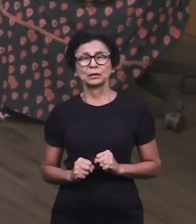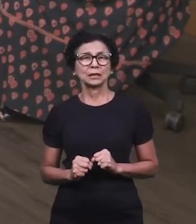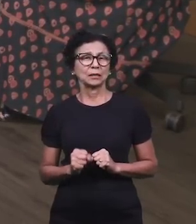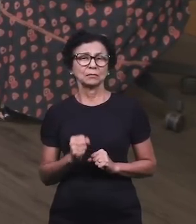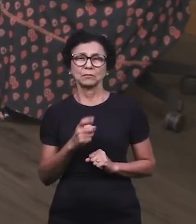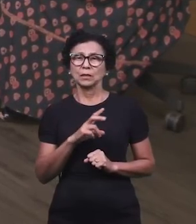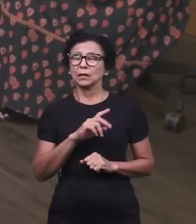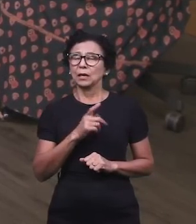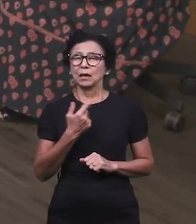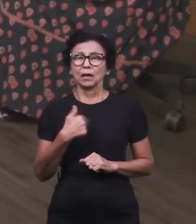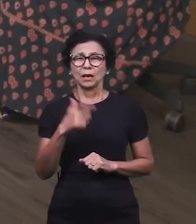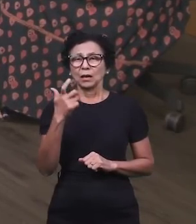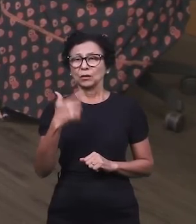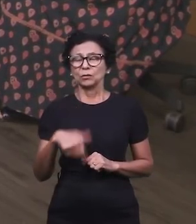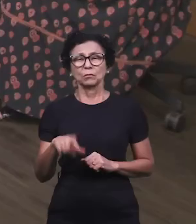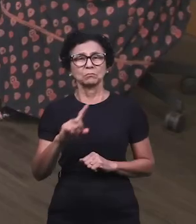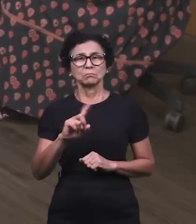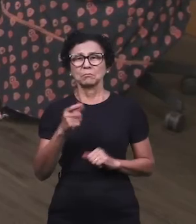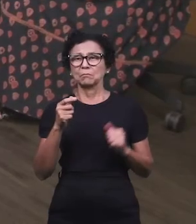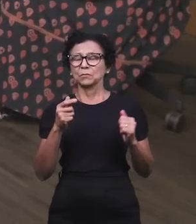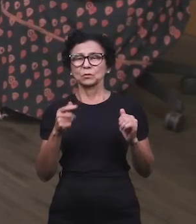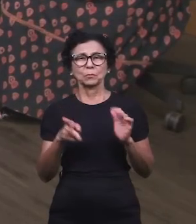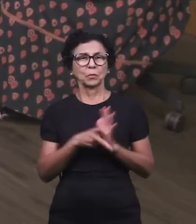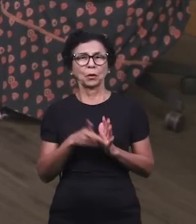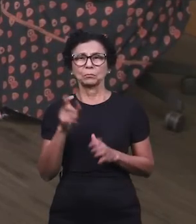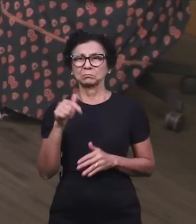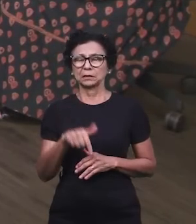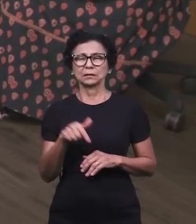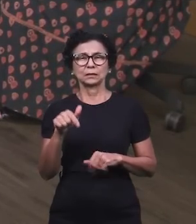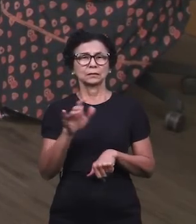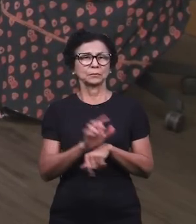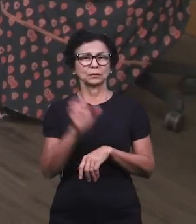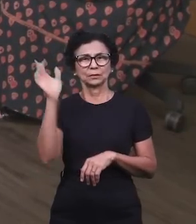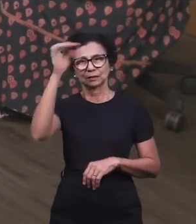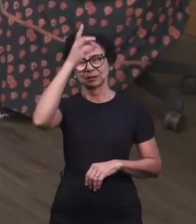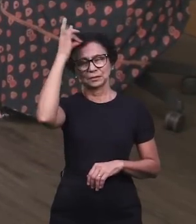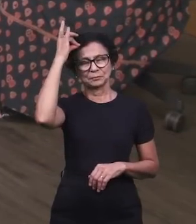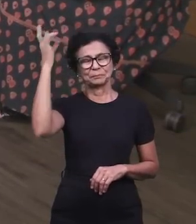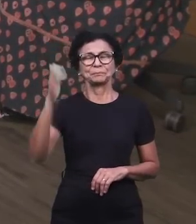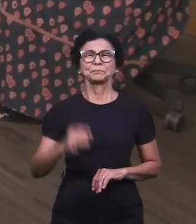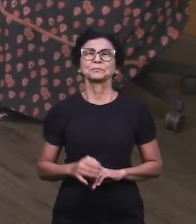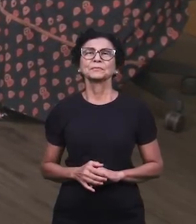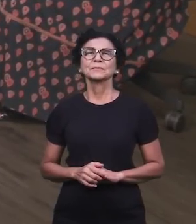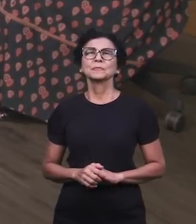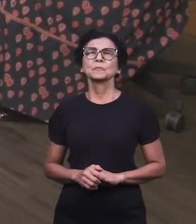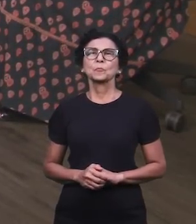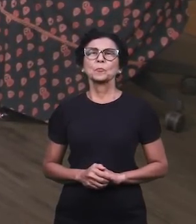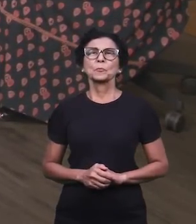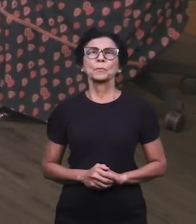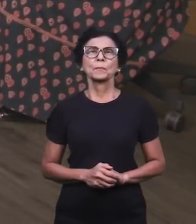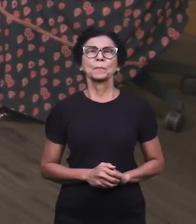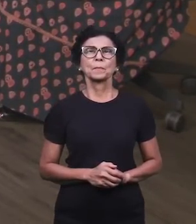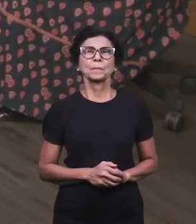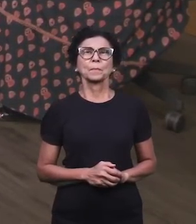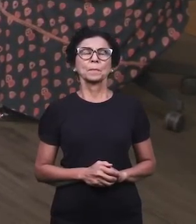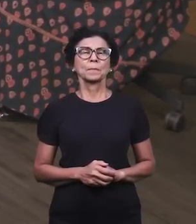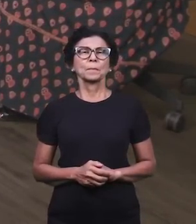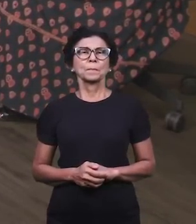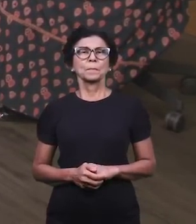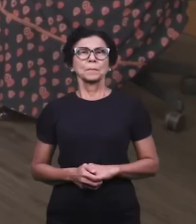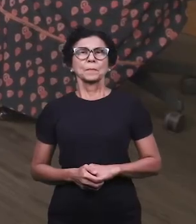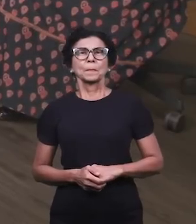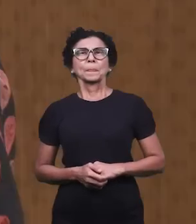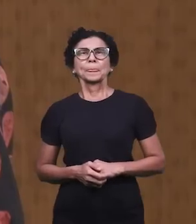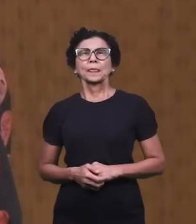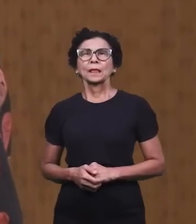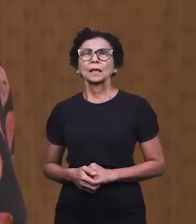fora, para a gente ficar sabendo onde fica Santa Maria de Jetibá. Mas vai lá, Nínive, pode tocar o barco. Muito bem, nós vamos começar hoje, pastor.